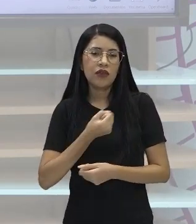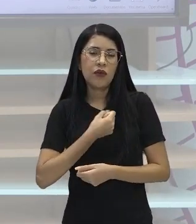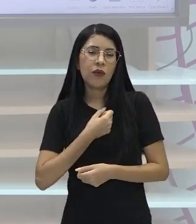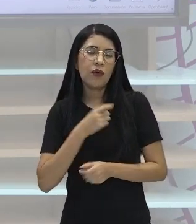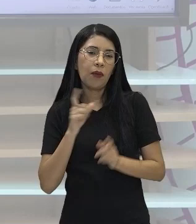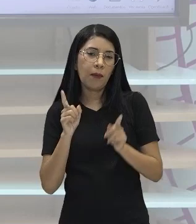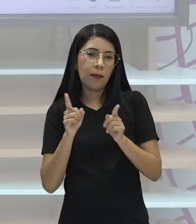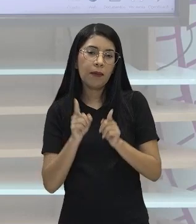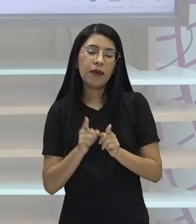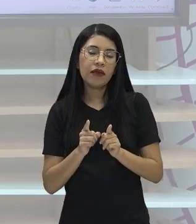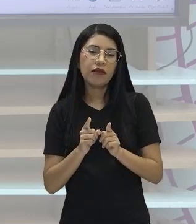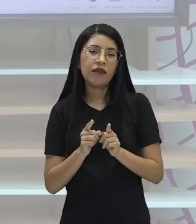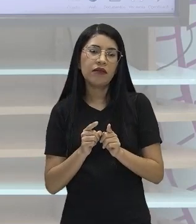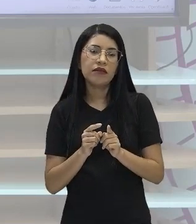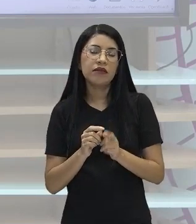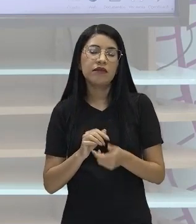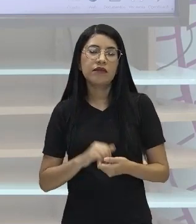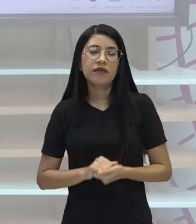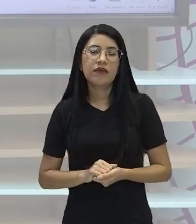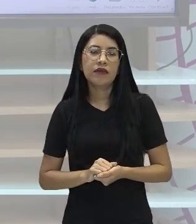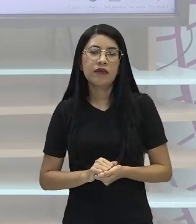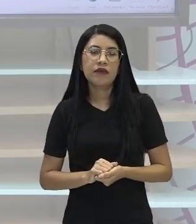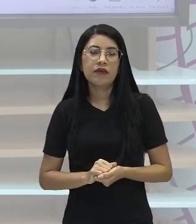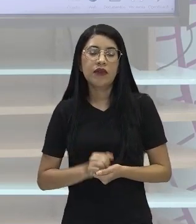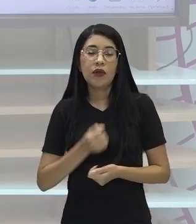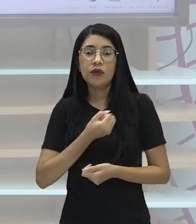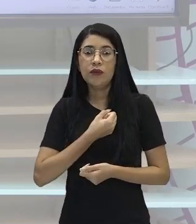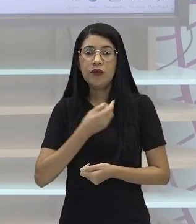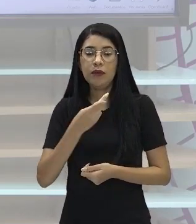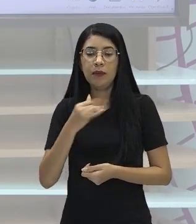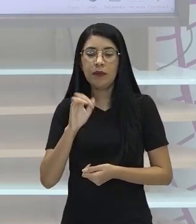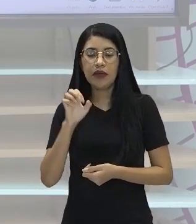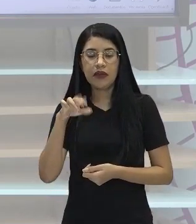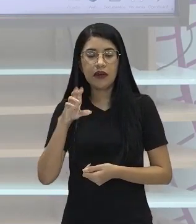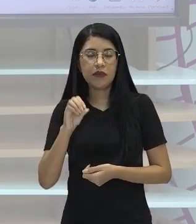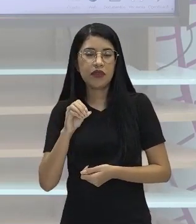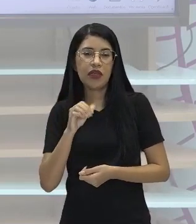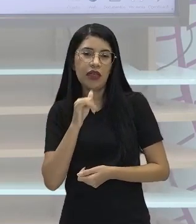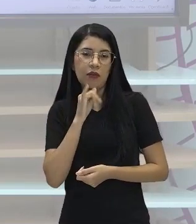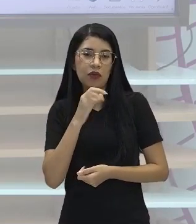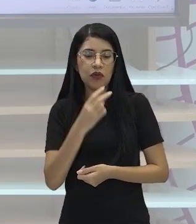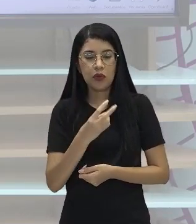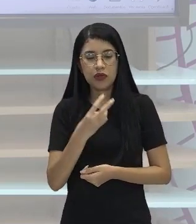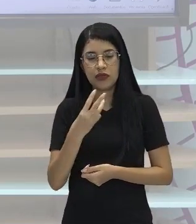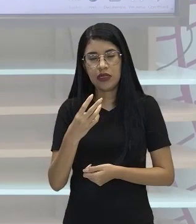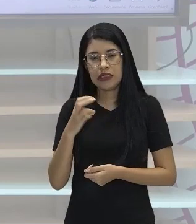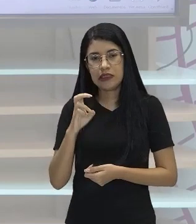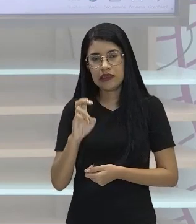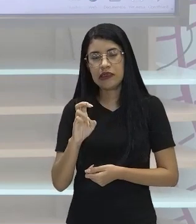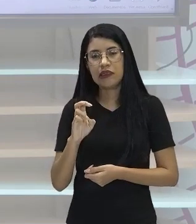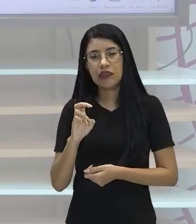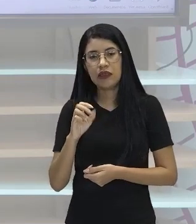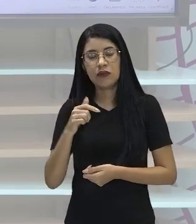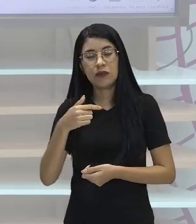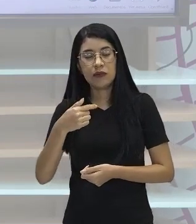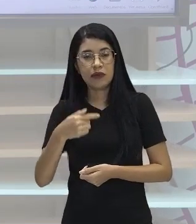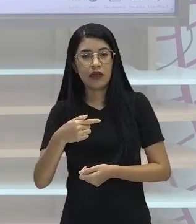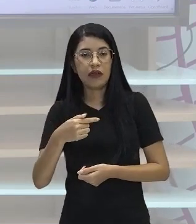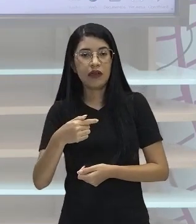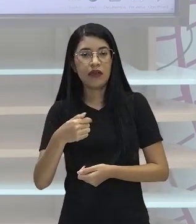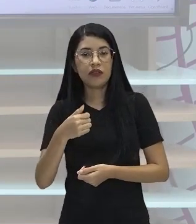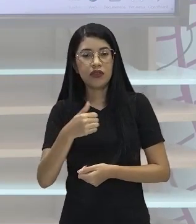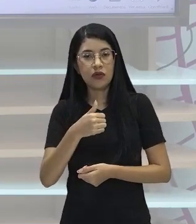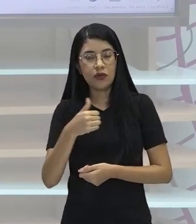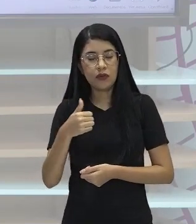eu falei que são números primos, né? Então, começando no 2, depois vai para o 3, depois vai para o 5, depois vai para o 7,